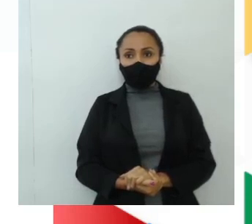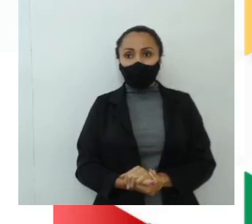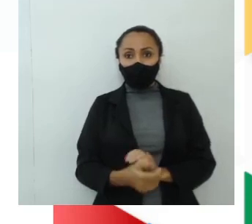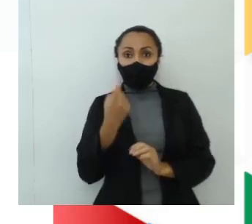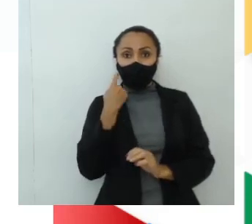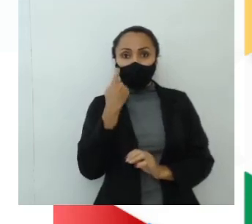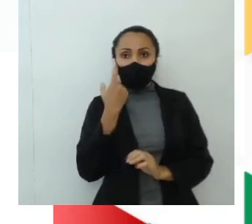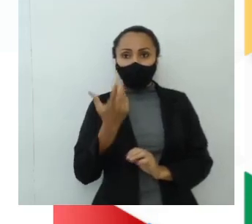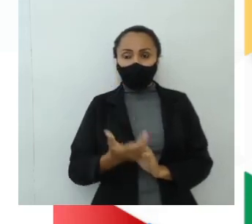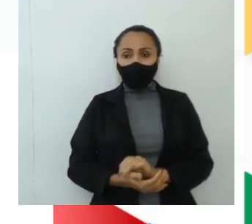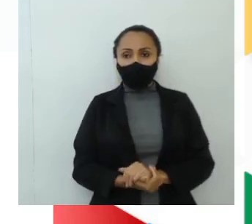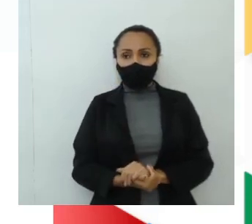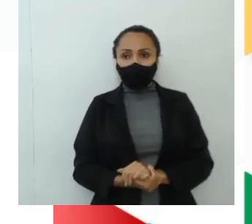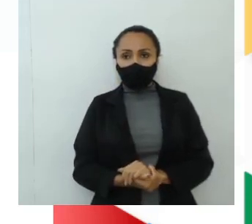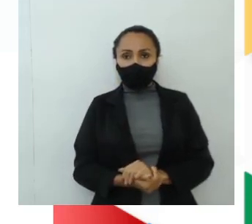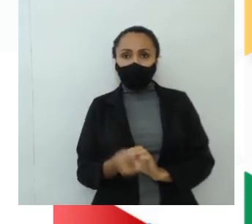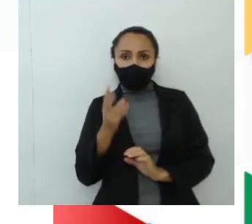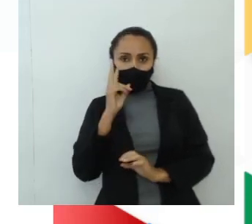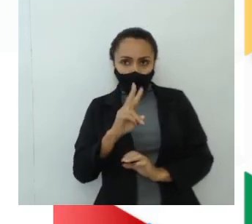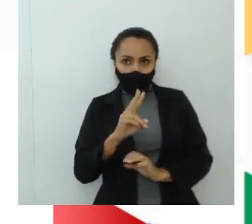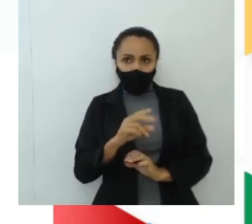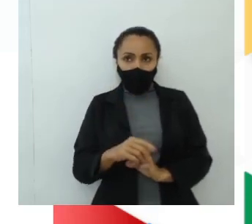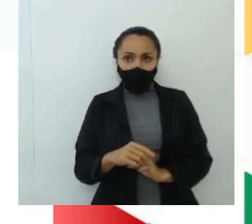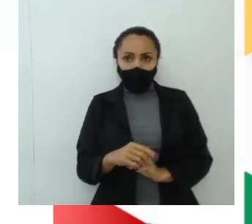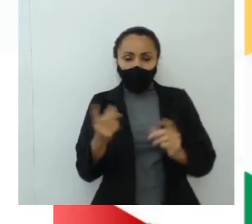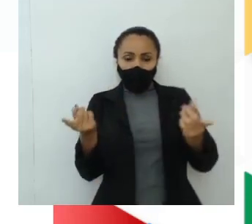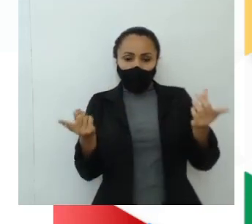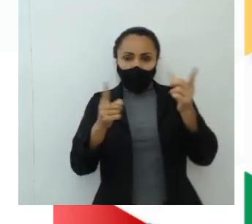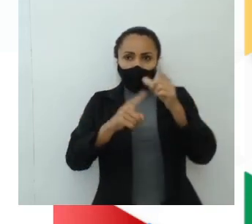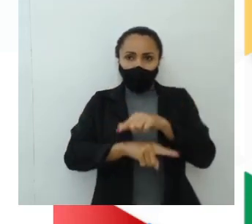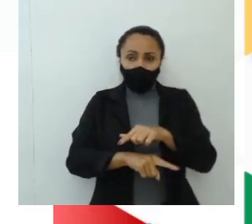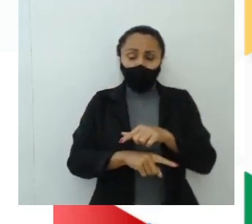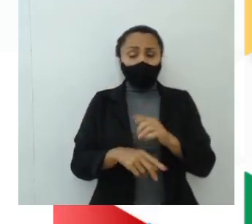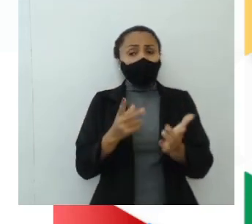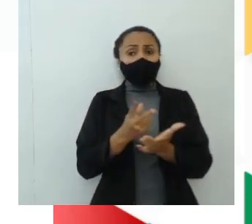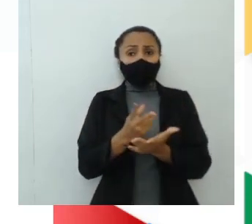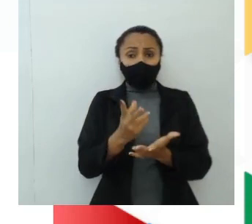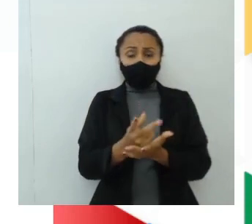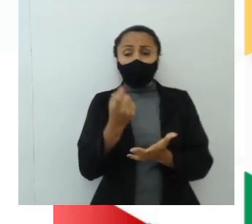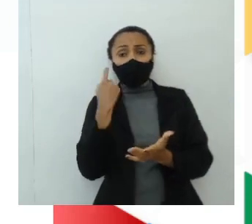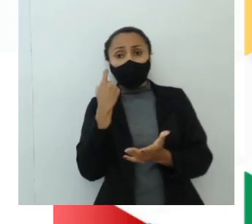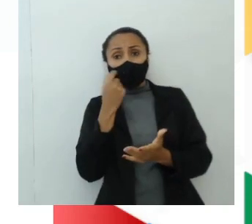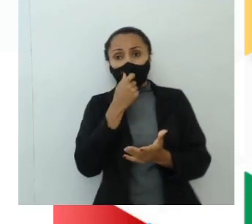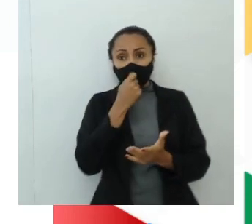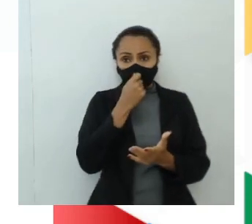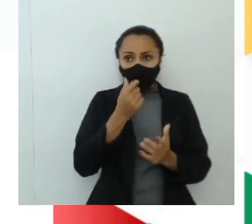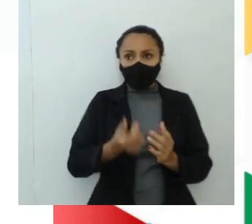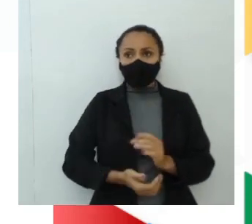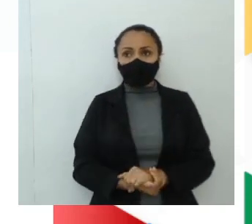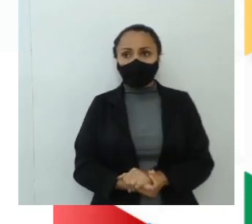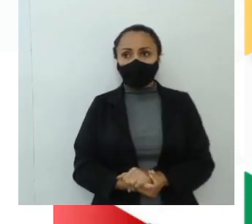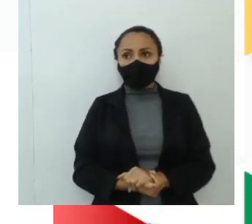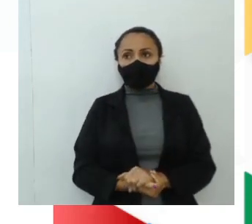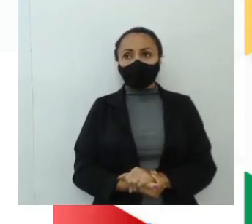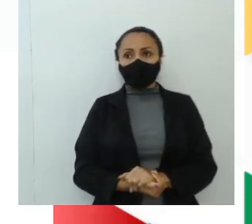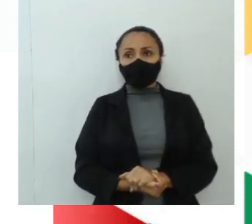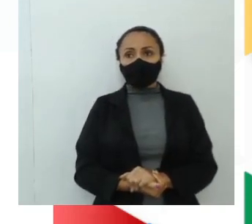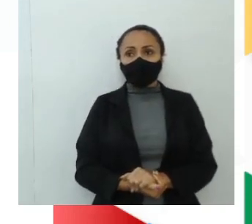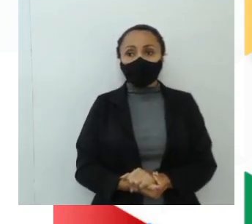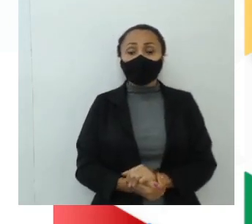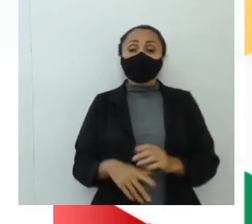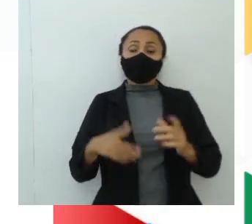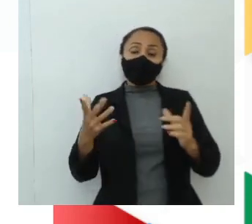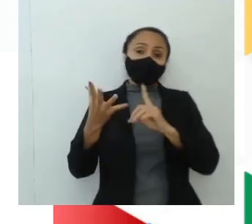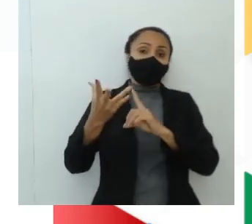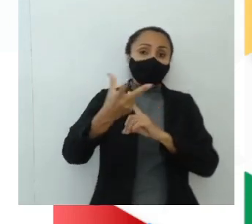ó. Viu? Trocou de posição, mas é o mesmo peixe. Isso é a ideia de simetria no mosaico. Então, as